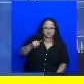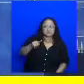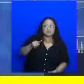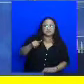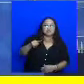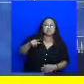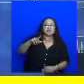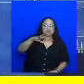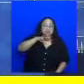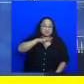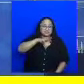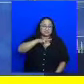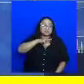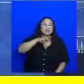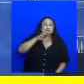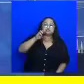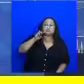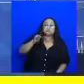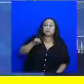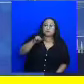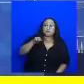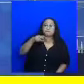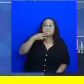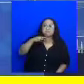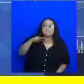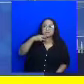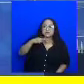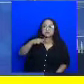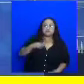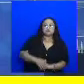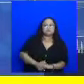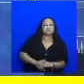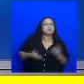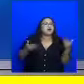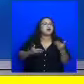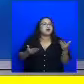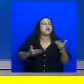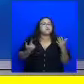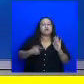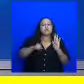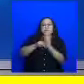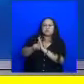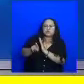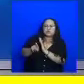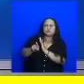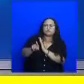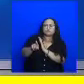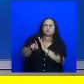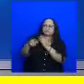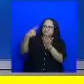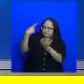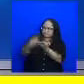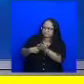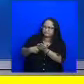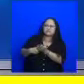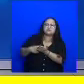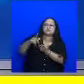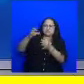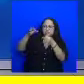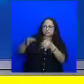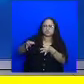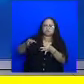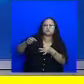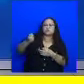Pronto, aí desceu, 45, muito bem. E eu pergunto aqui para as nossas auditoras populares que confirmem que o número